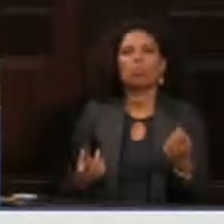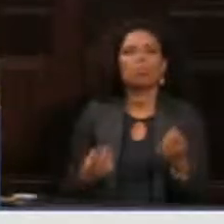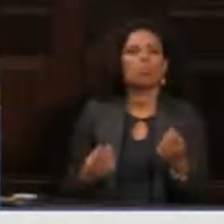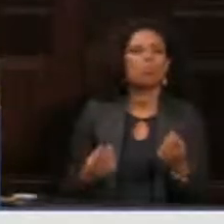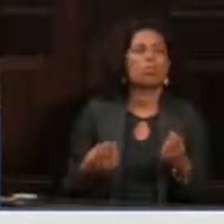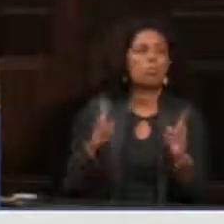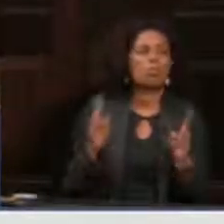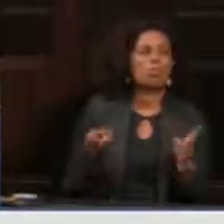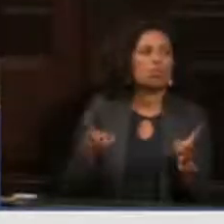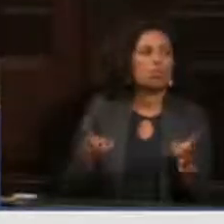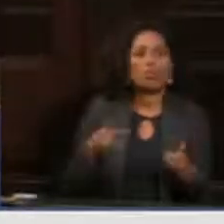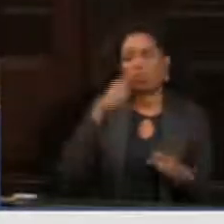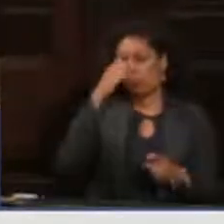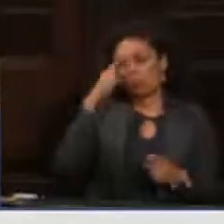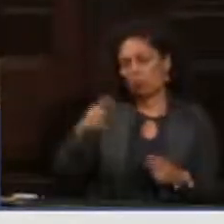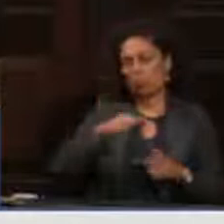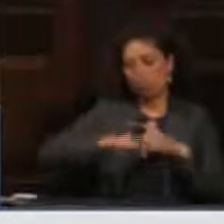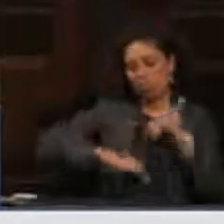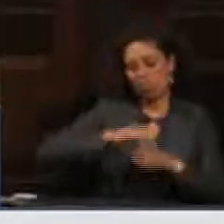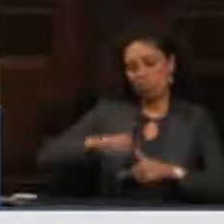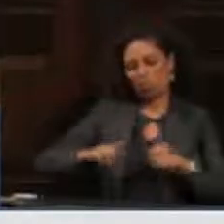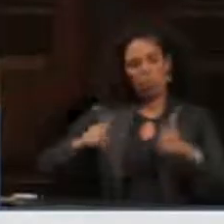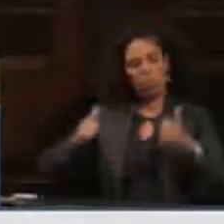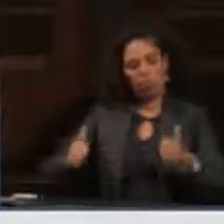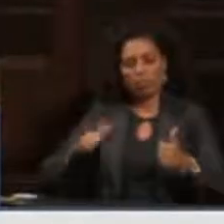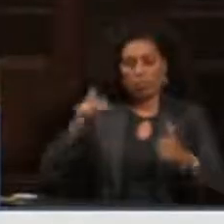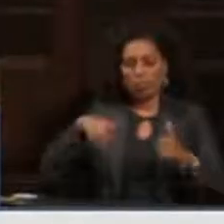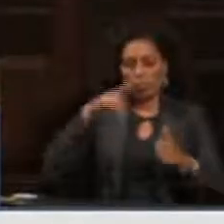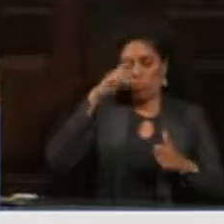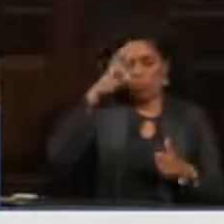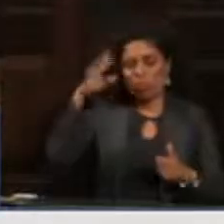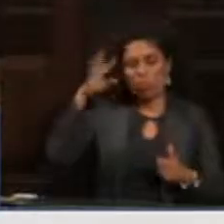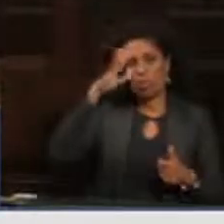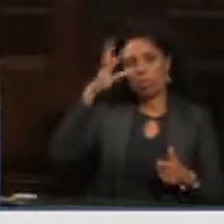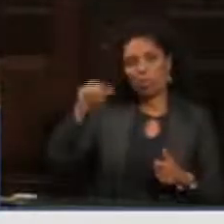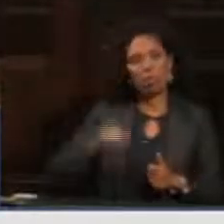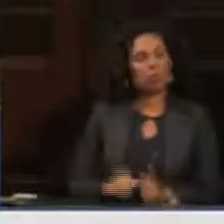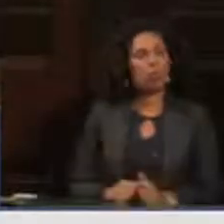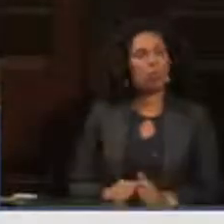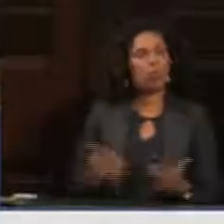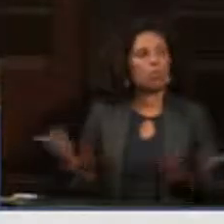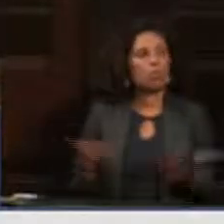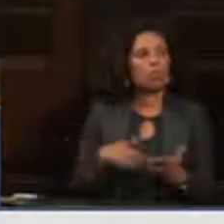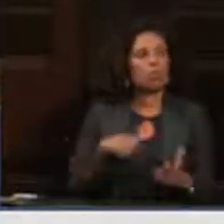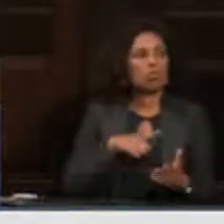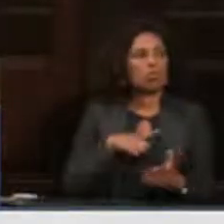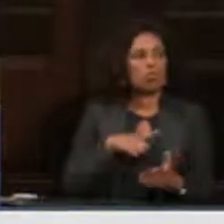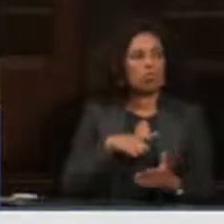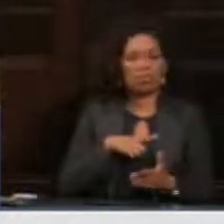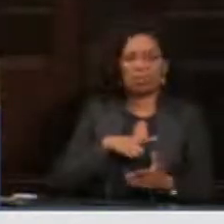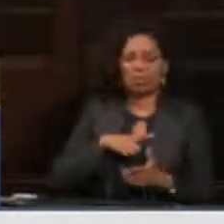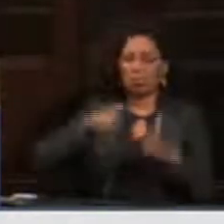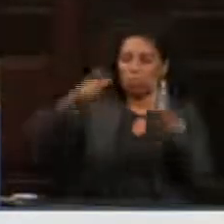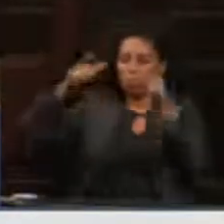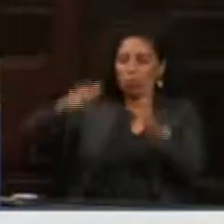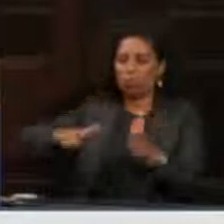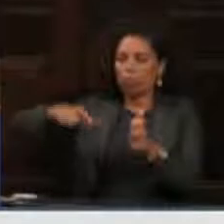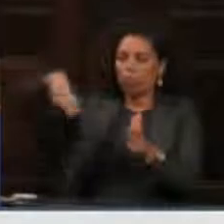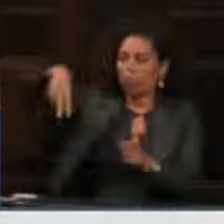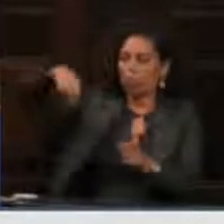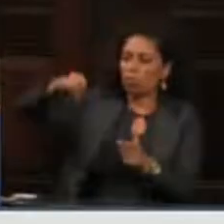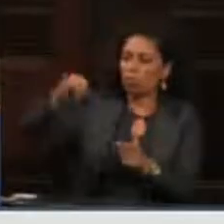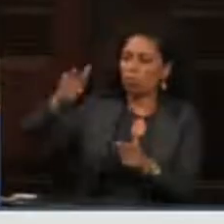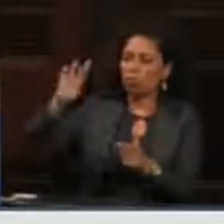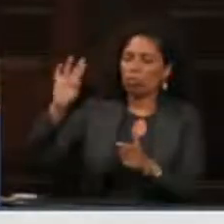pela eficiência do estádio, mas pode ser uma ideia. Hoje você tem o setor norte do estádio, conhecido mais como